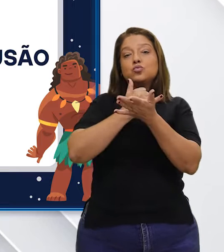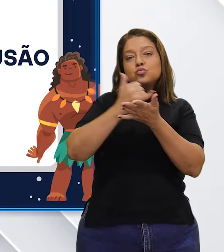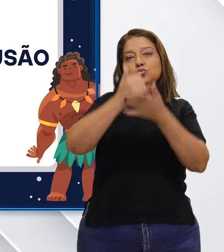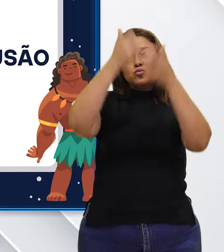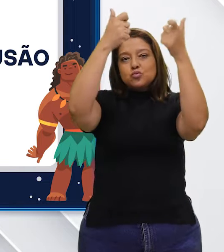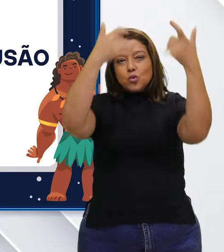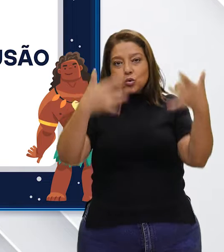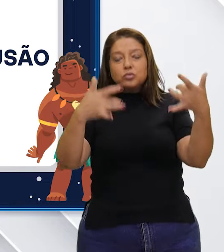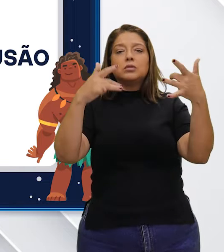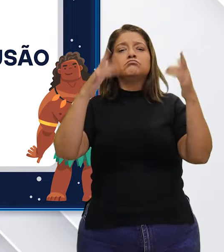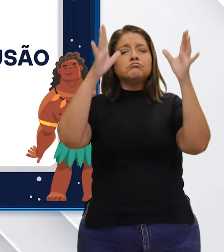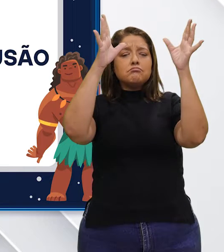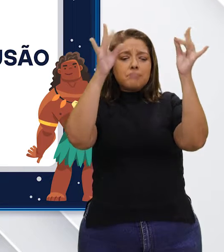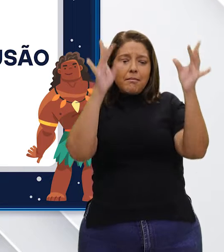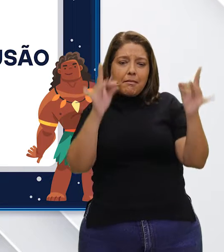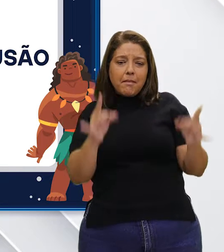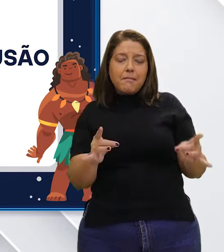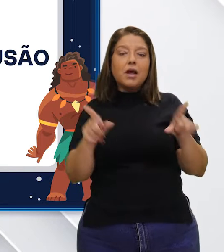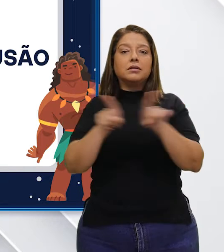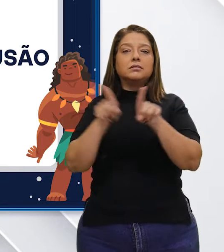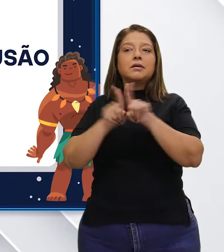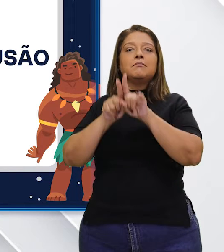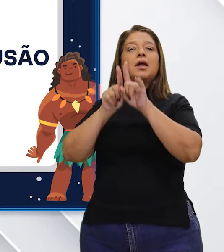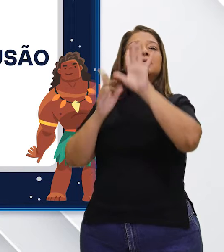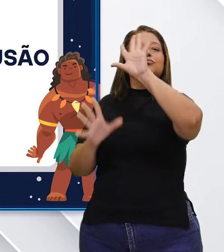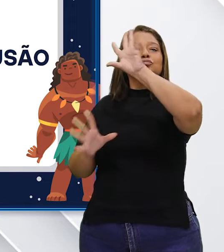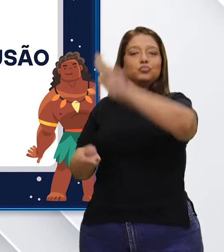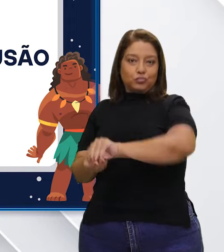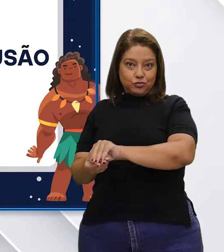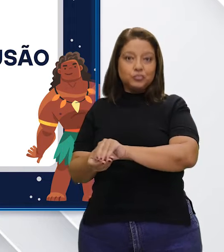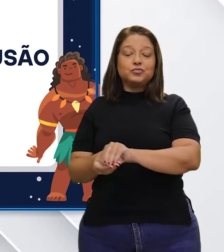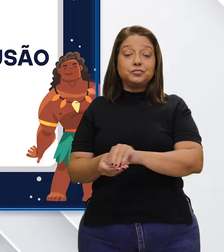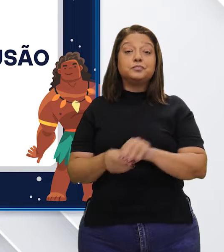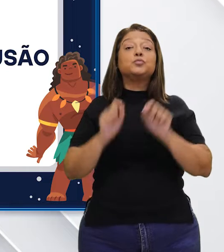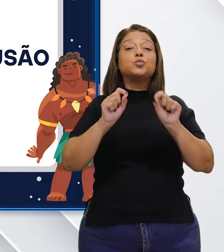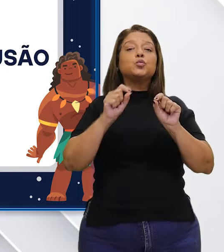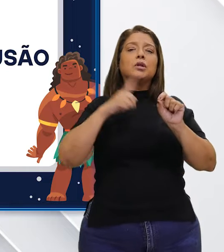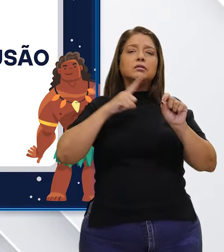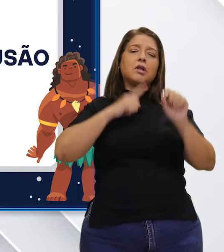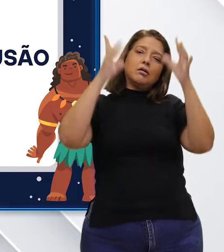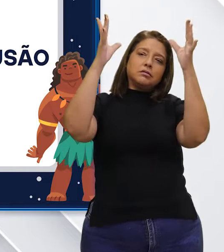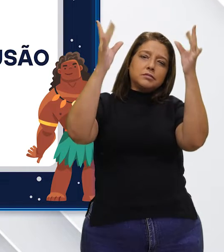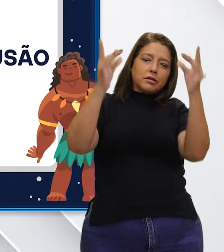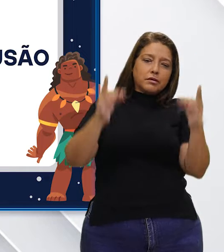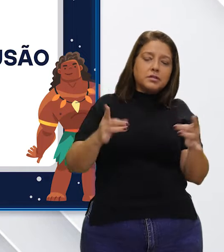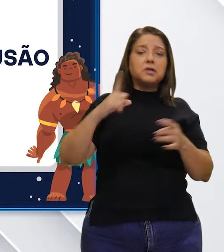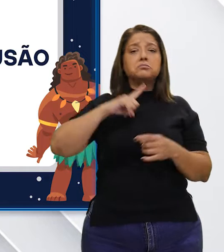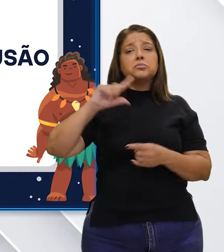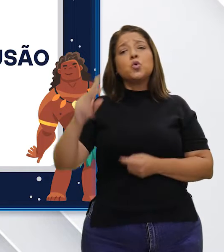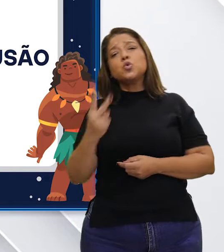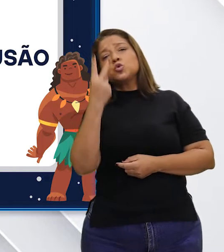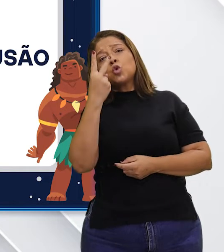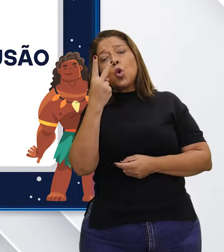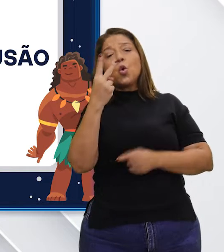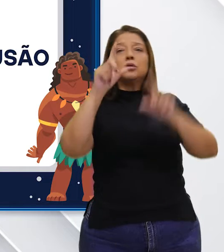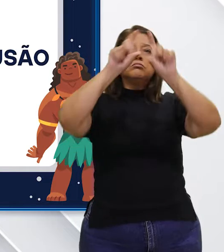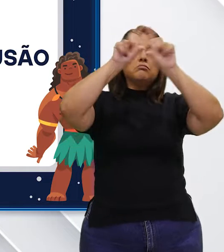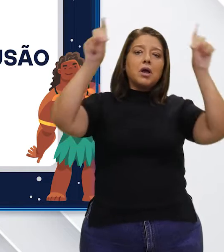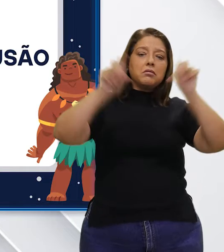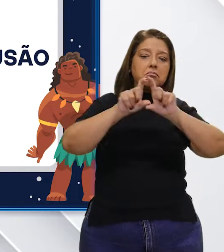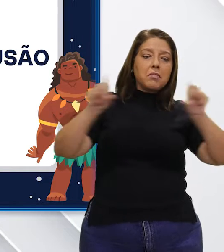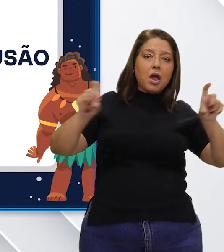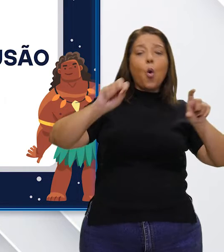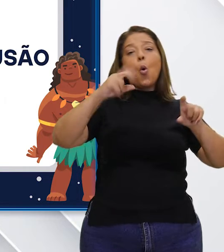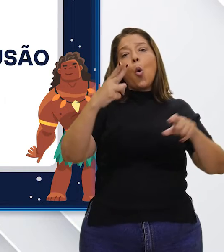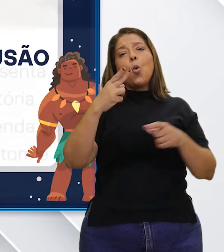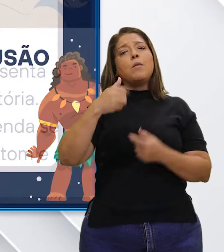introdução, desenvolvimento e conclusão, sendo que o desenvolvimento pode conter 2 ou mais